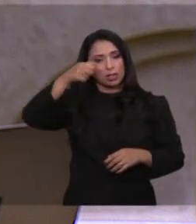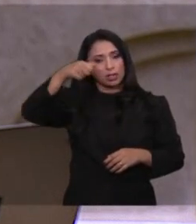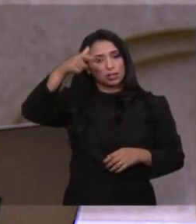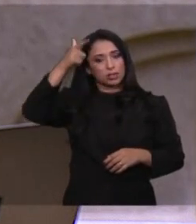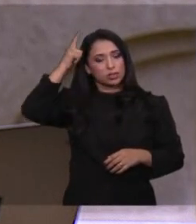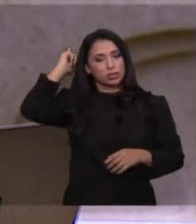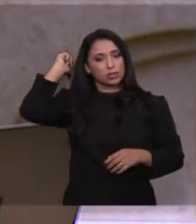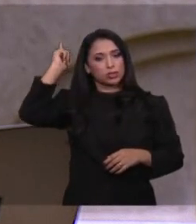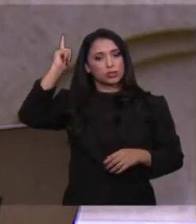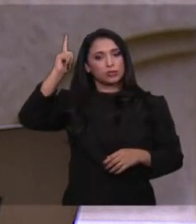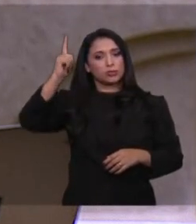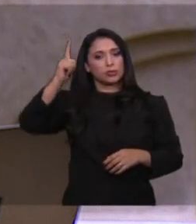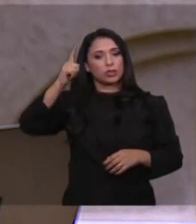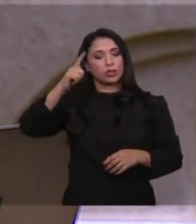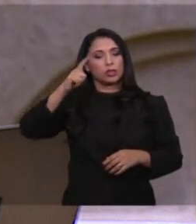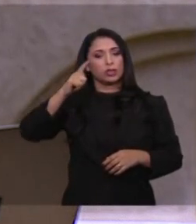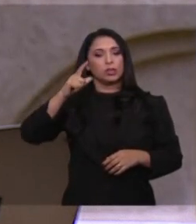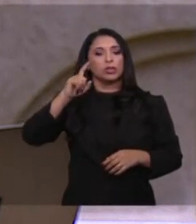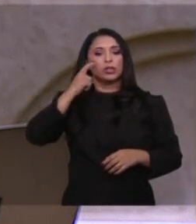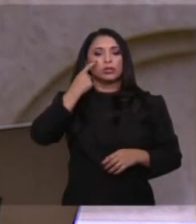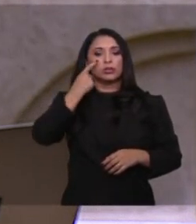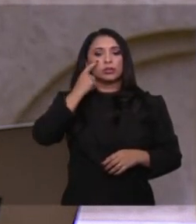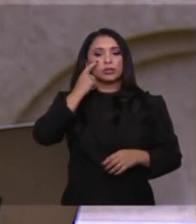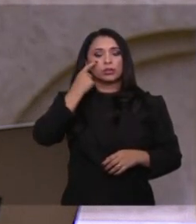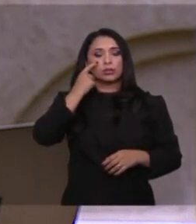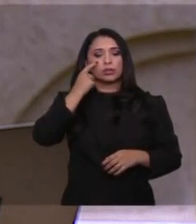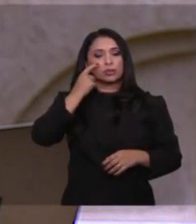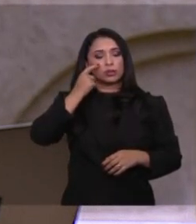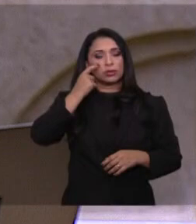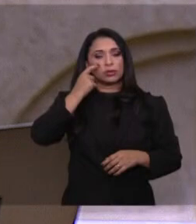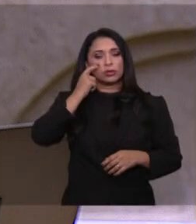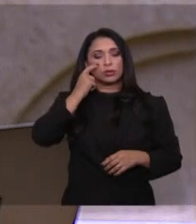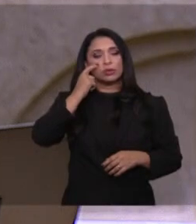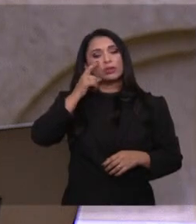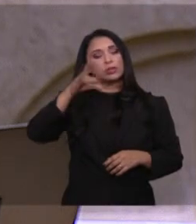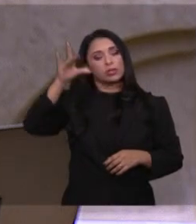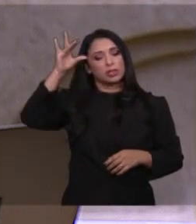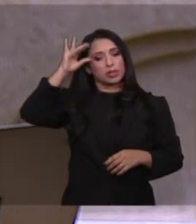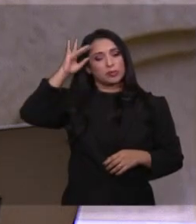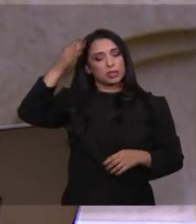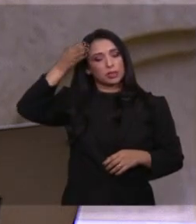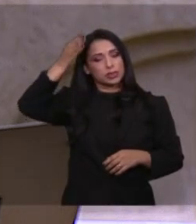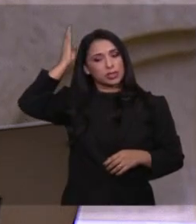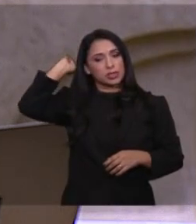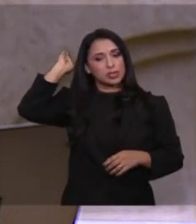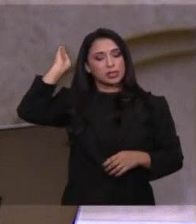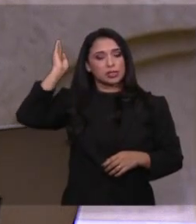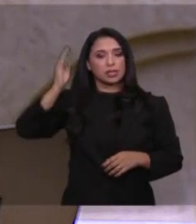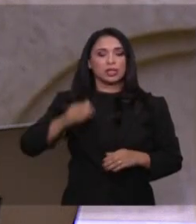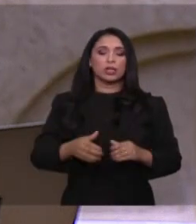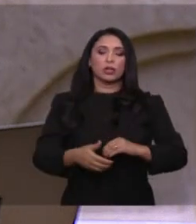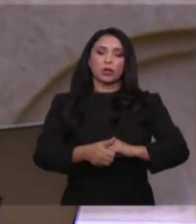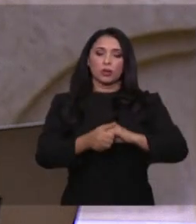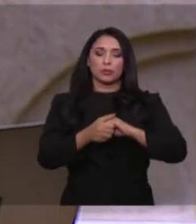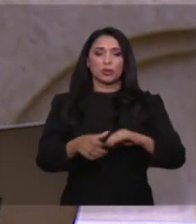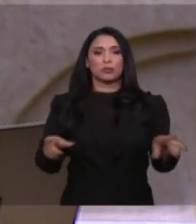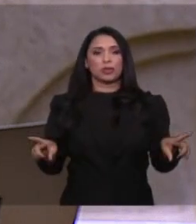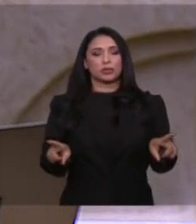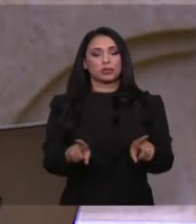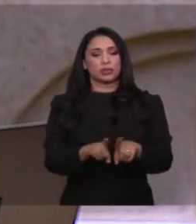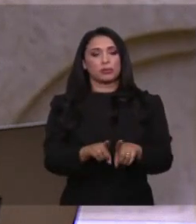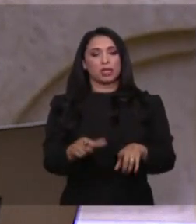de Moraes, Tássio Nunes Marques, André Mendonça e Cristiano Zanin. E cumprimento também